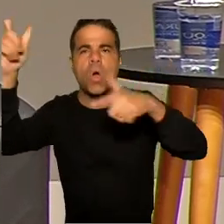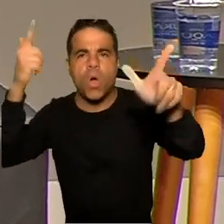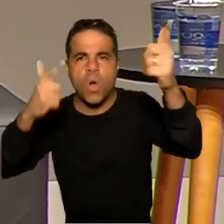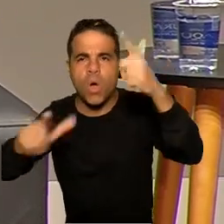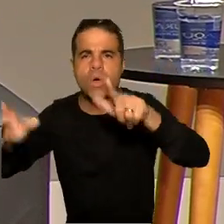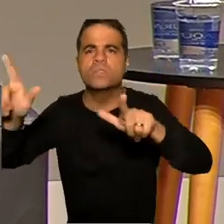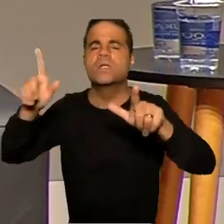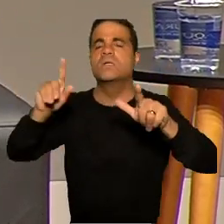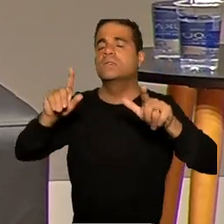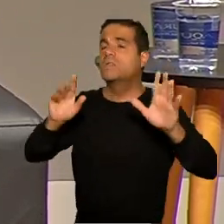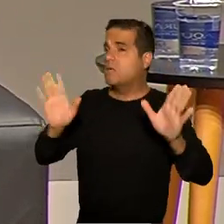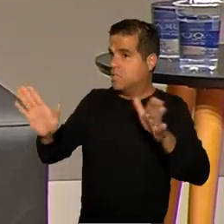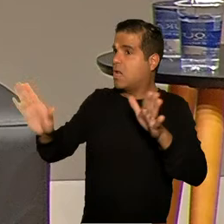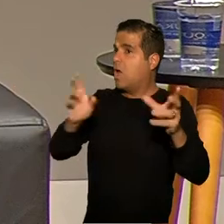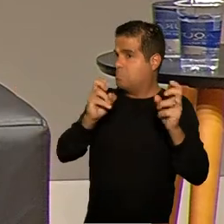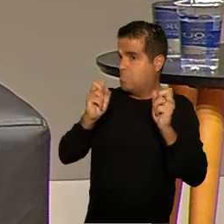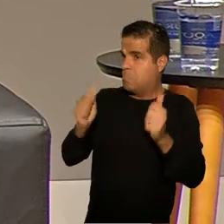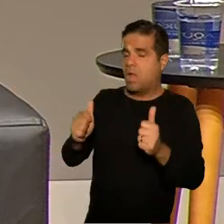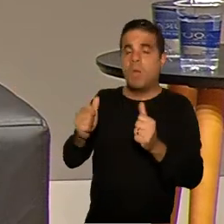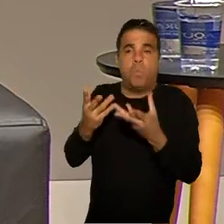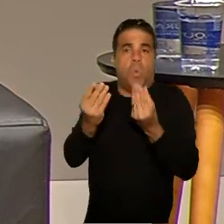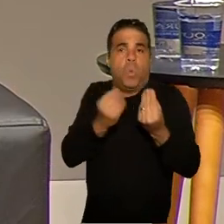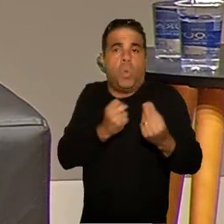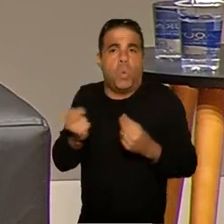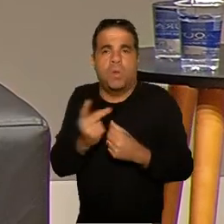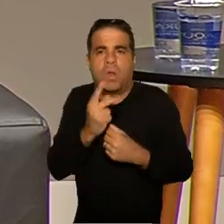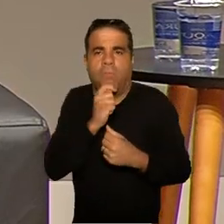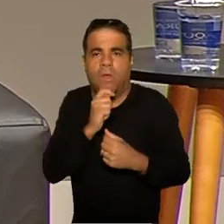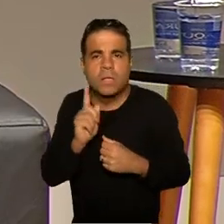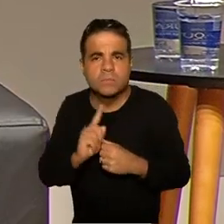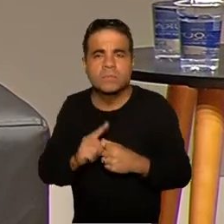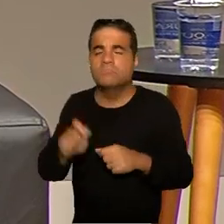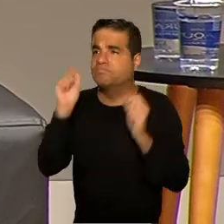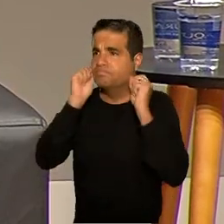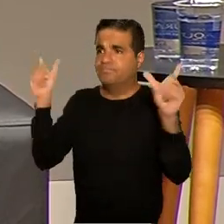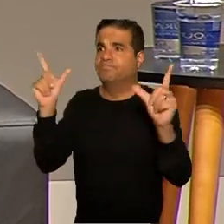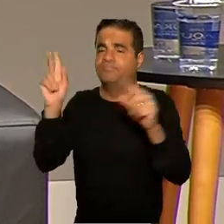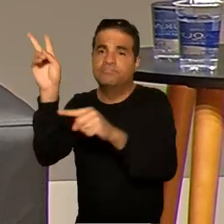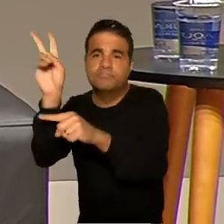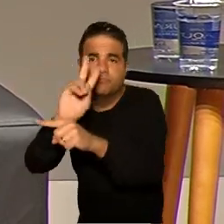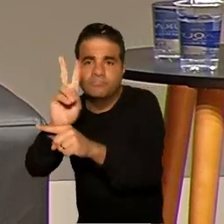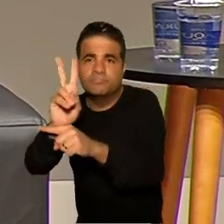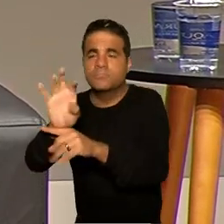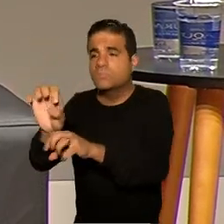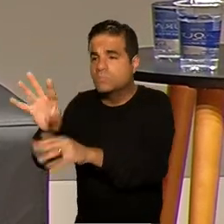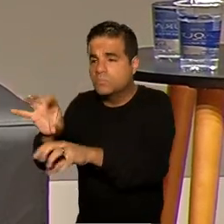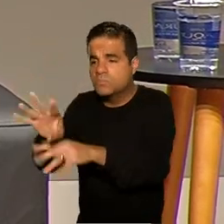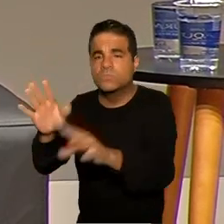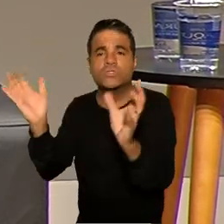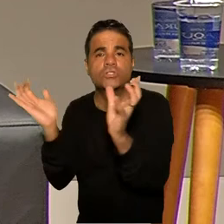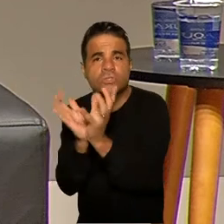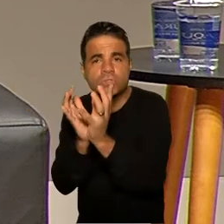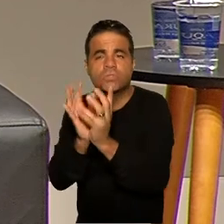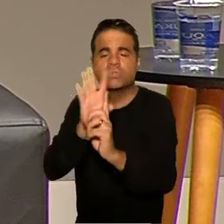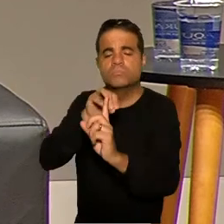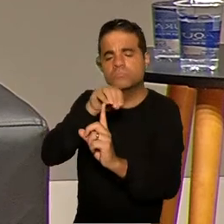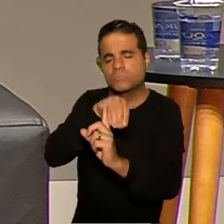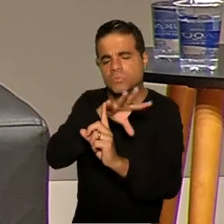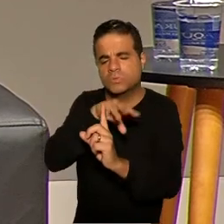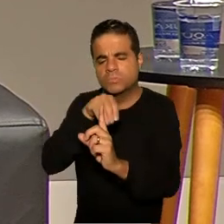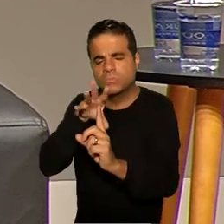Muitas delas pouco valorizadas né Com relação à vigilância a orientação de público mediador